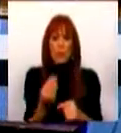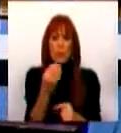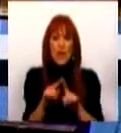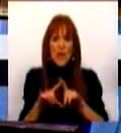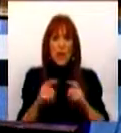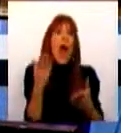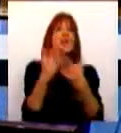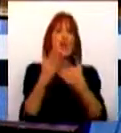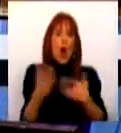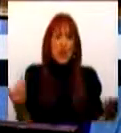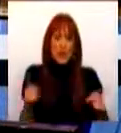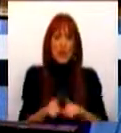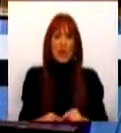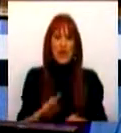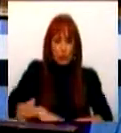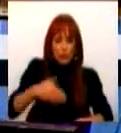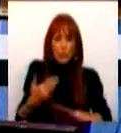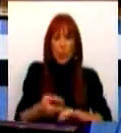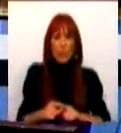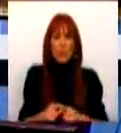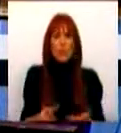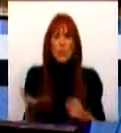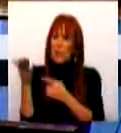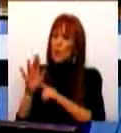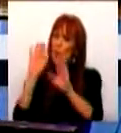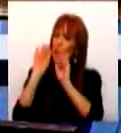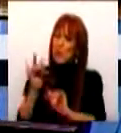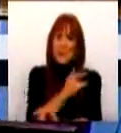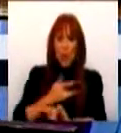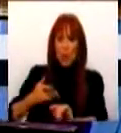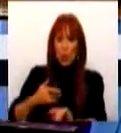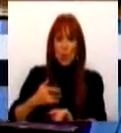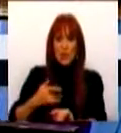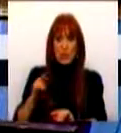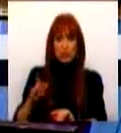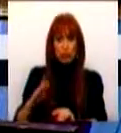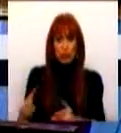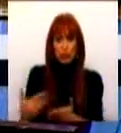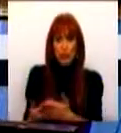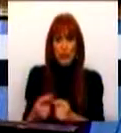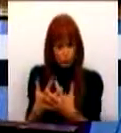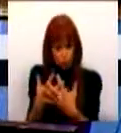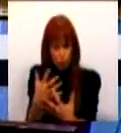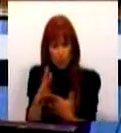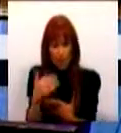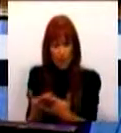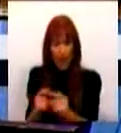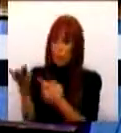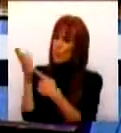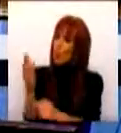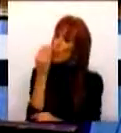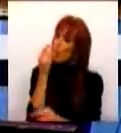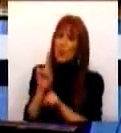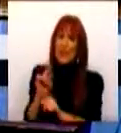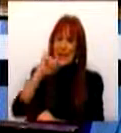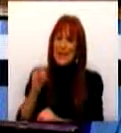nossas escolas e do reforço do referencial de educação para a saúde, onde já é dado um enfoque ao padrão alimentar